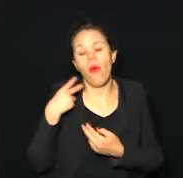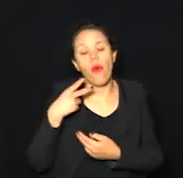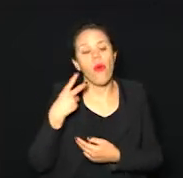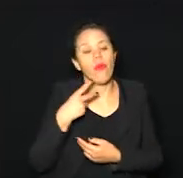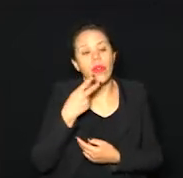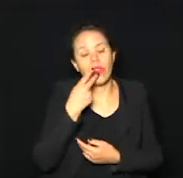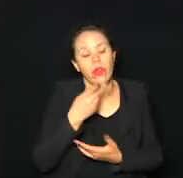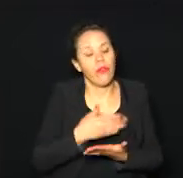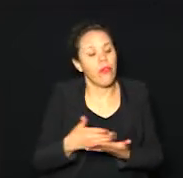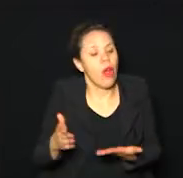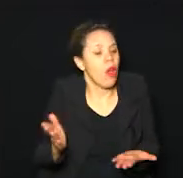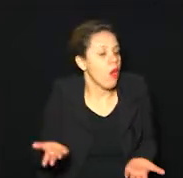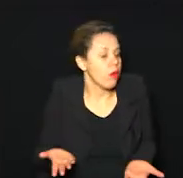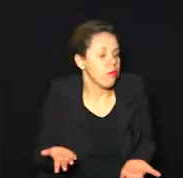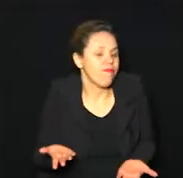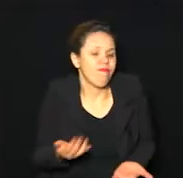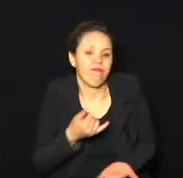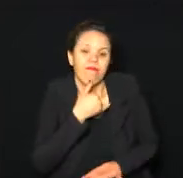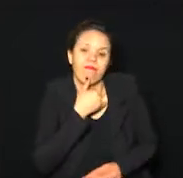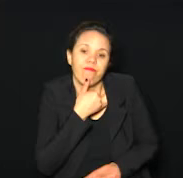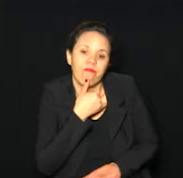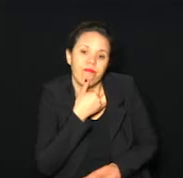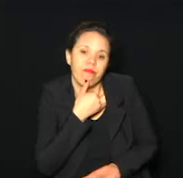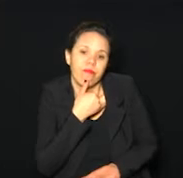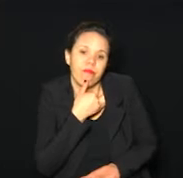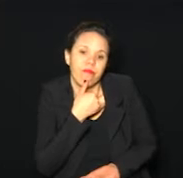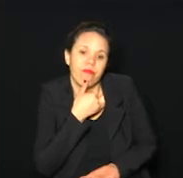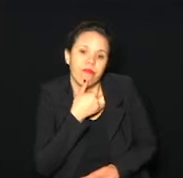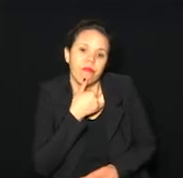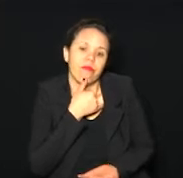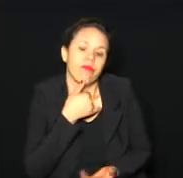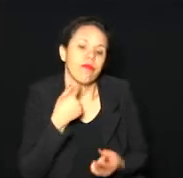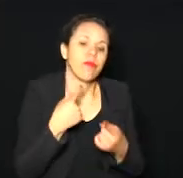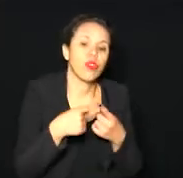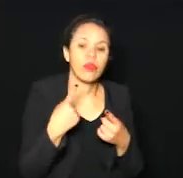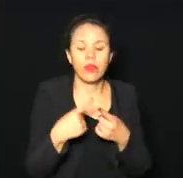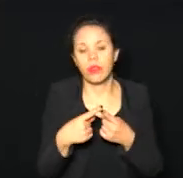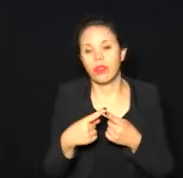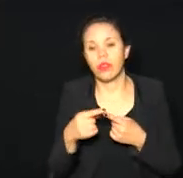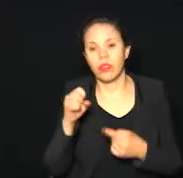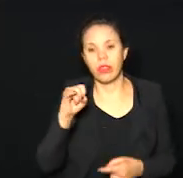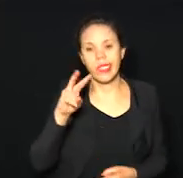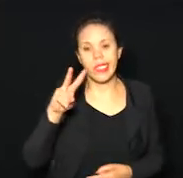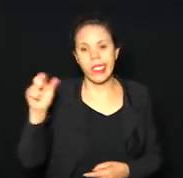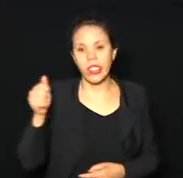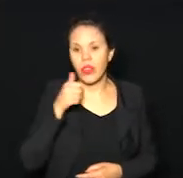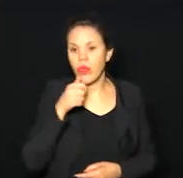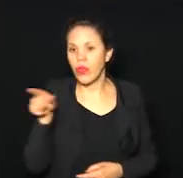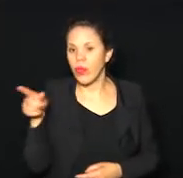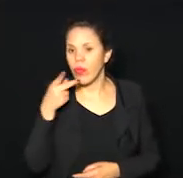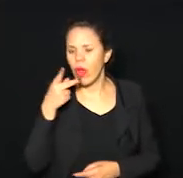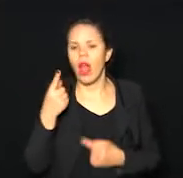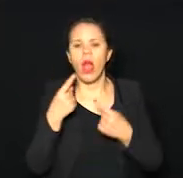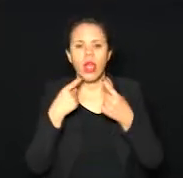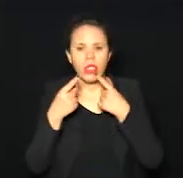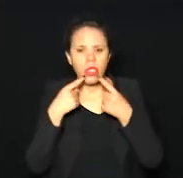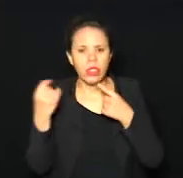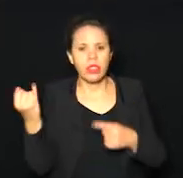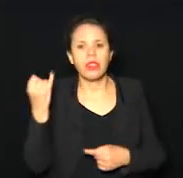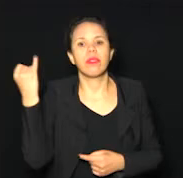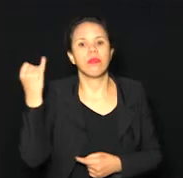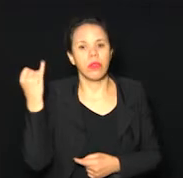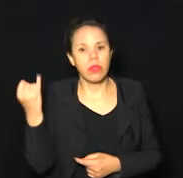início. Isso é lamentável, né? Porque, como a Silvia colocou, a questão do diálogo é muito